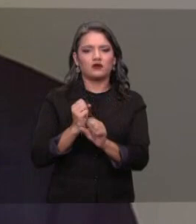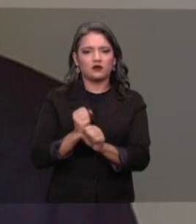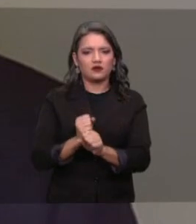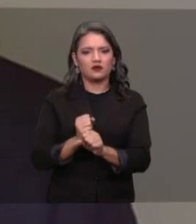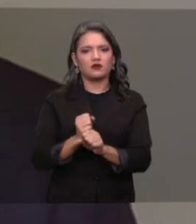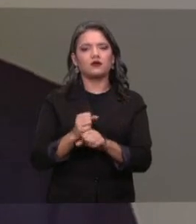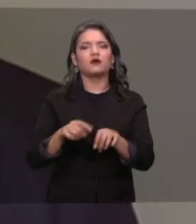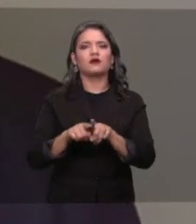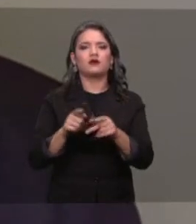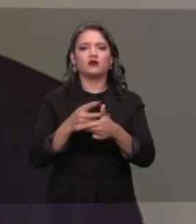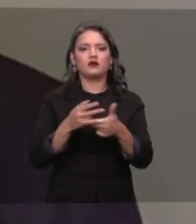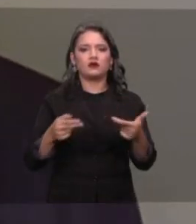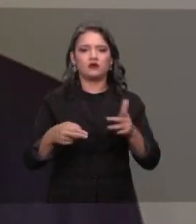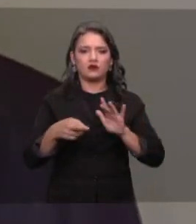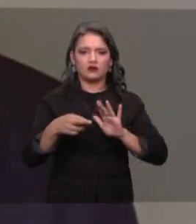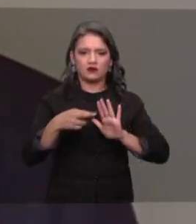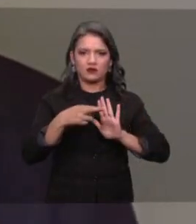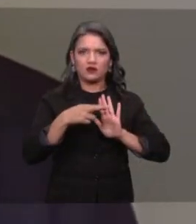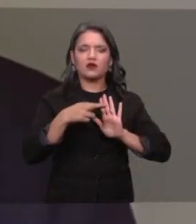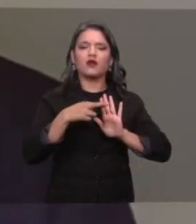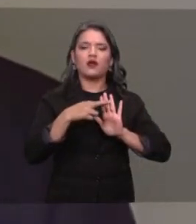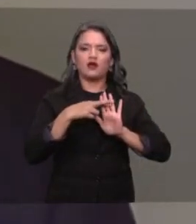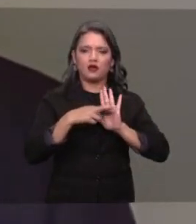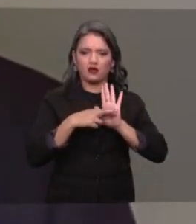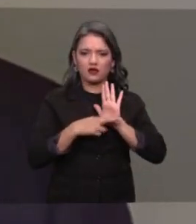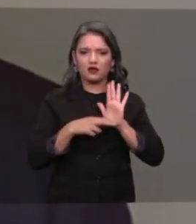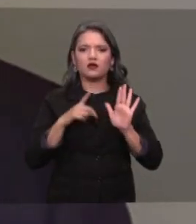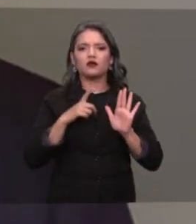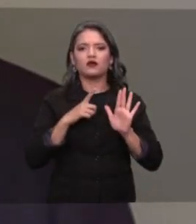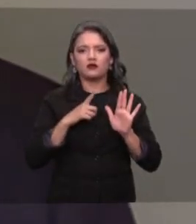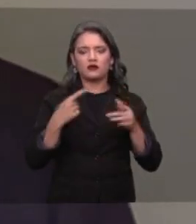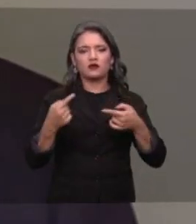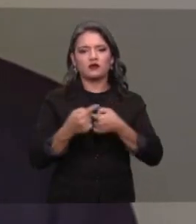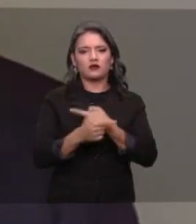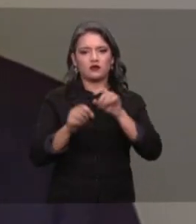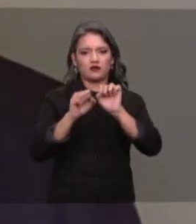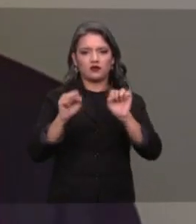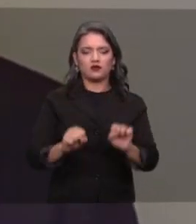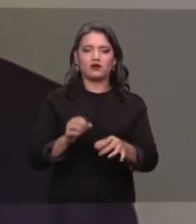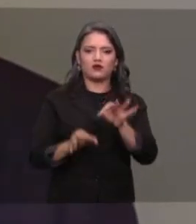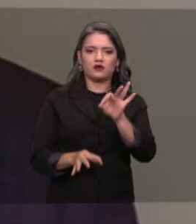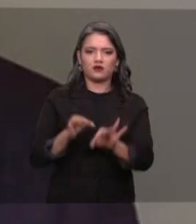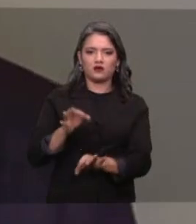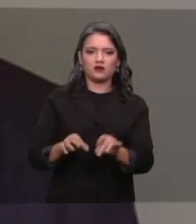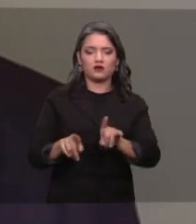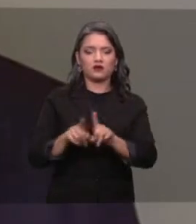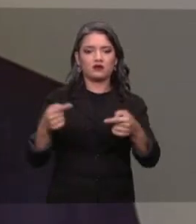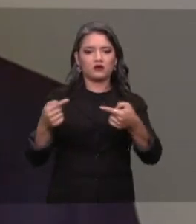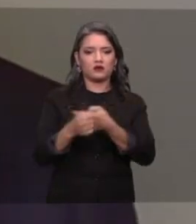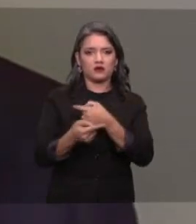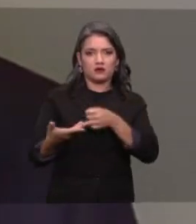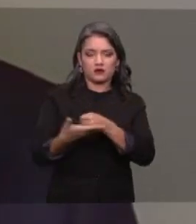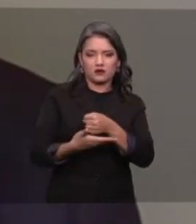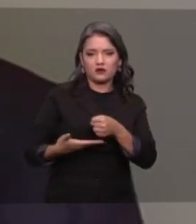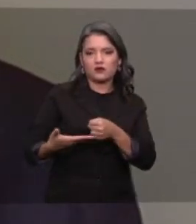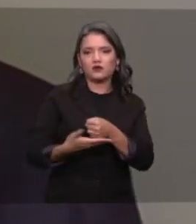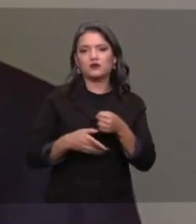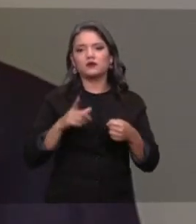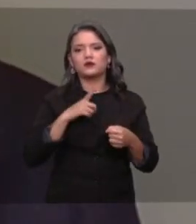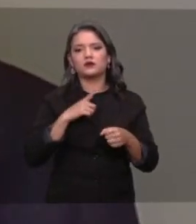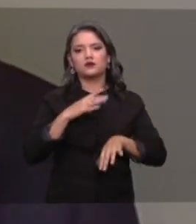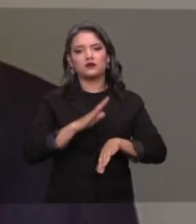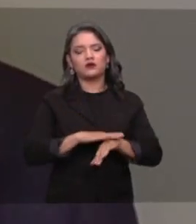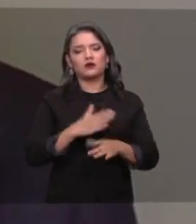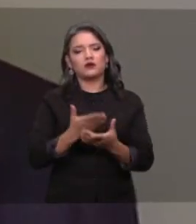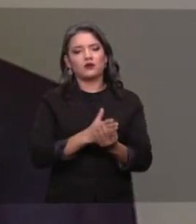violação regimental, a violação de princípios informadores do sistema jurídico, a violação ao princípio da razoável